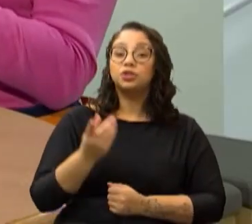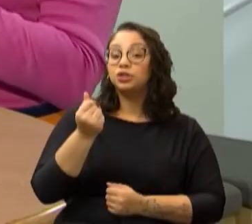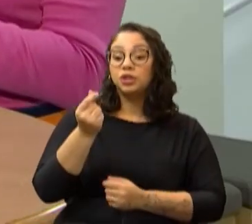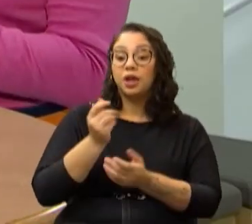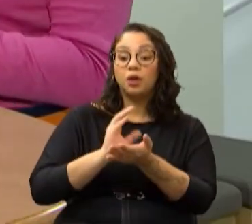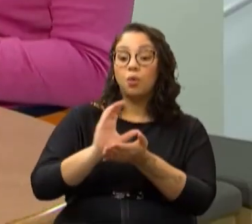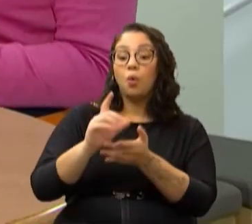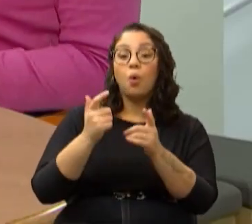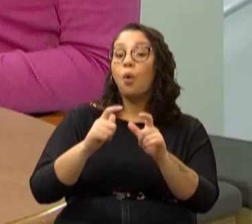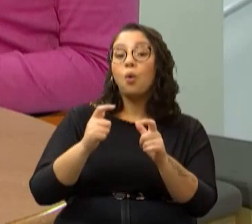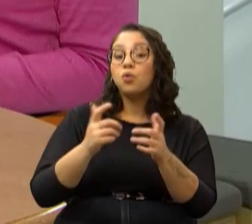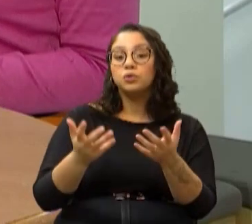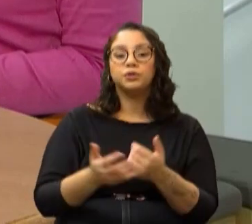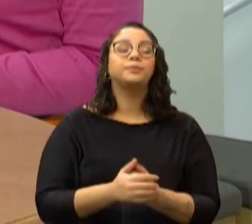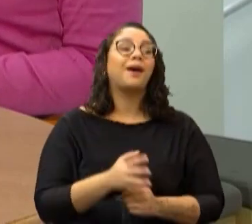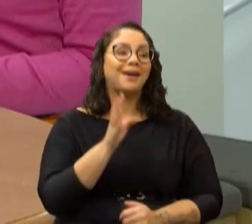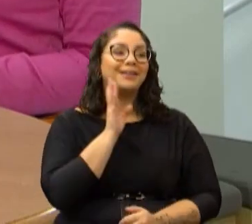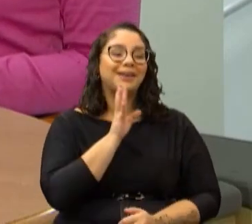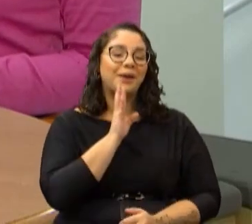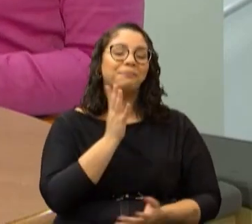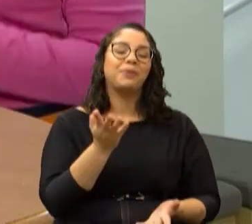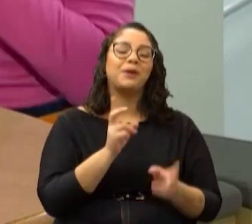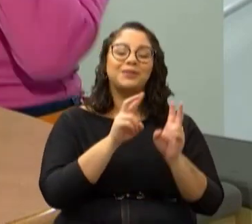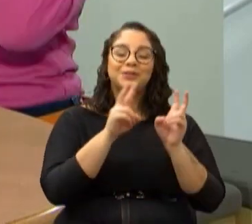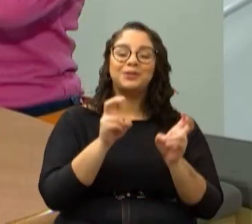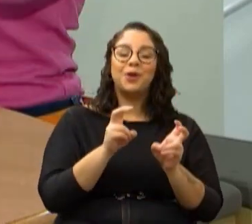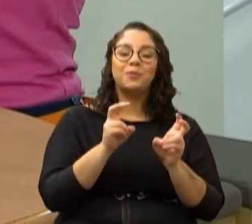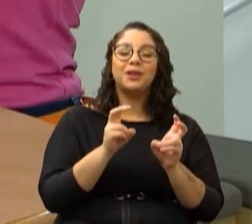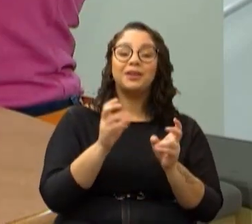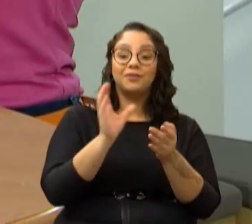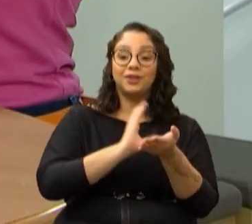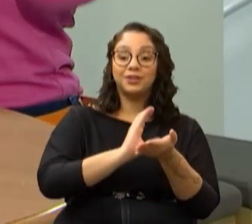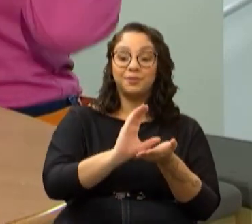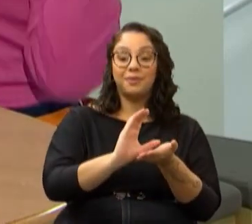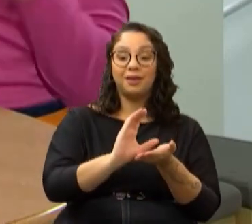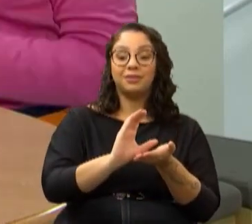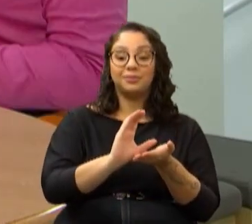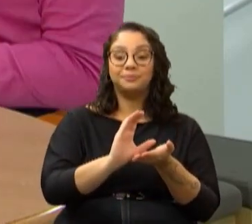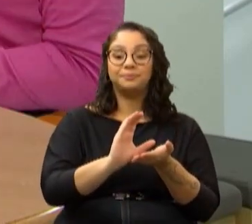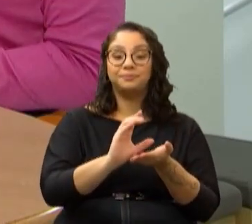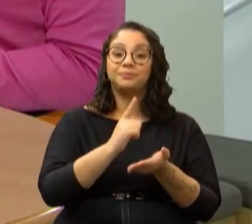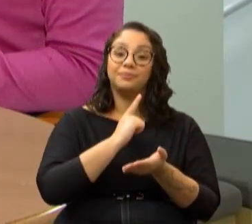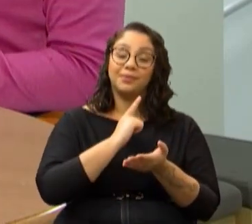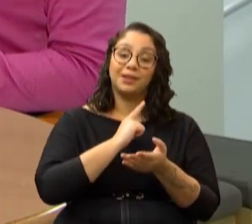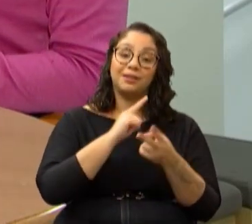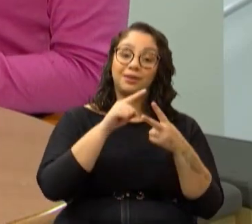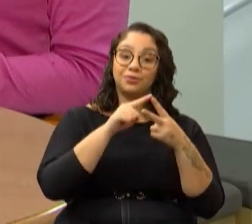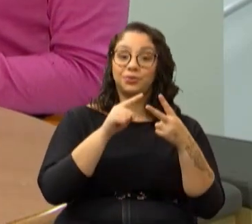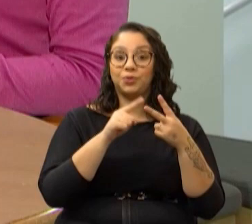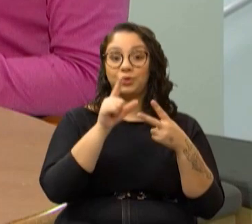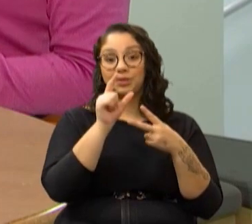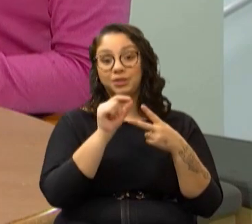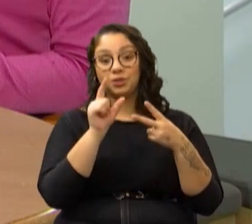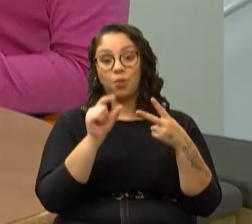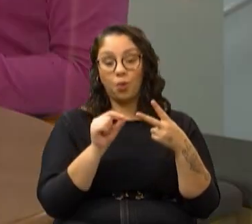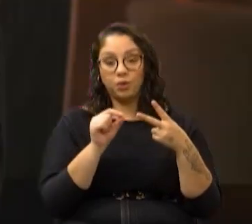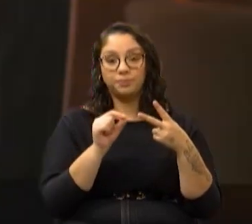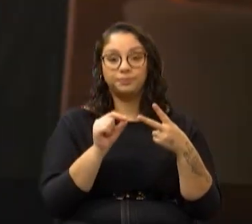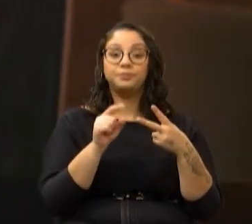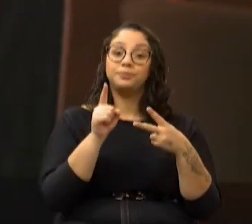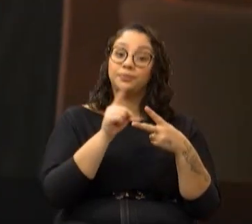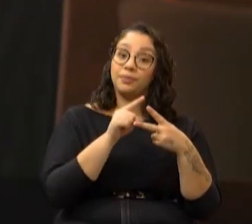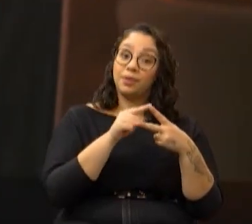Onde que ela vai colocar esse dinheiro aí? Legal. Então, quando a gente fala de investimentos, Dalila, a gente tem duas